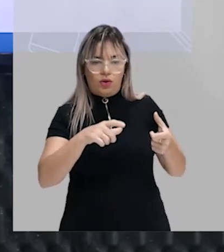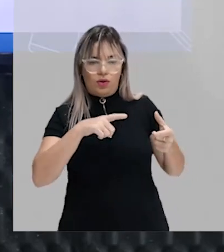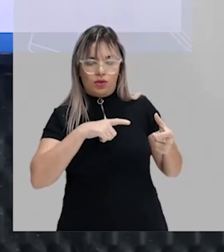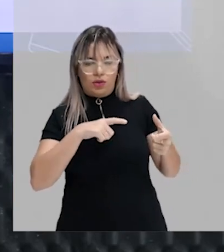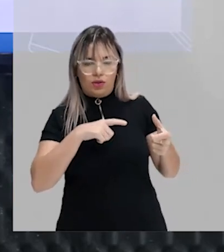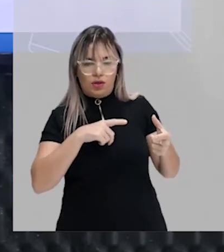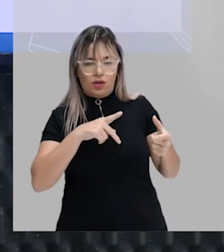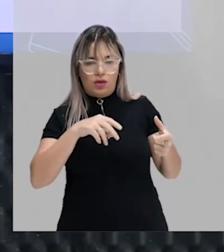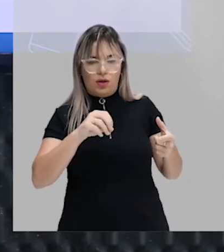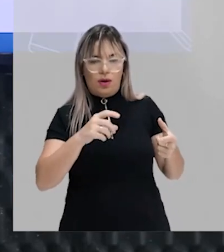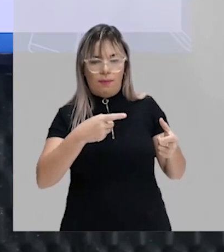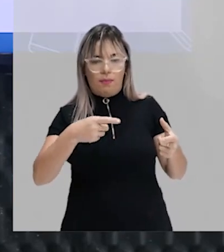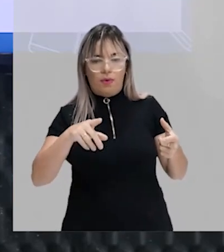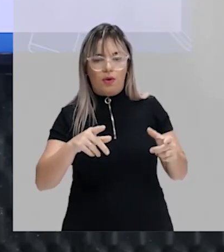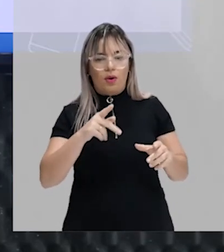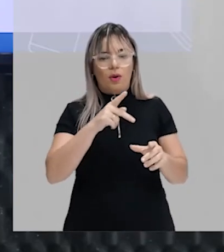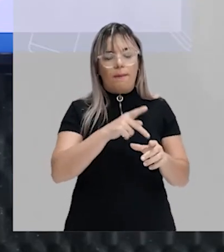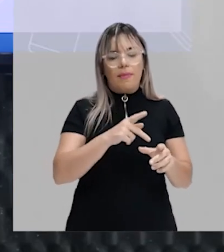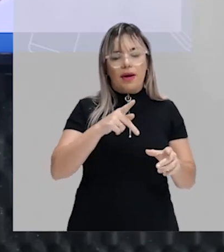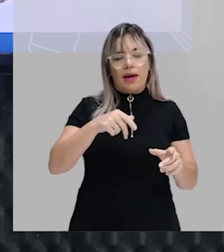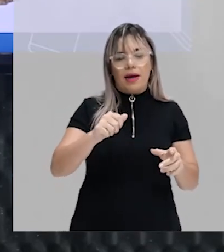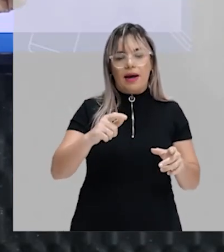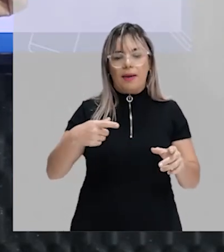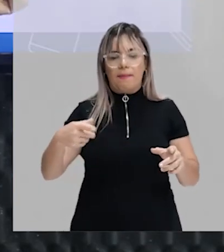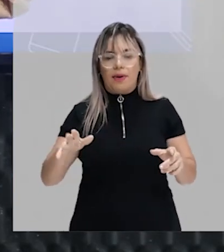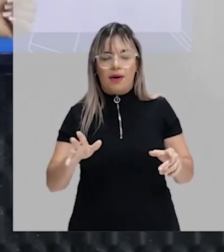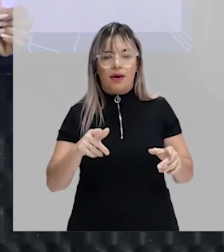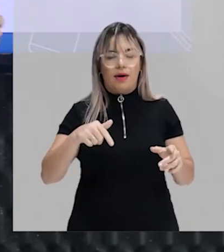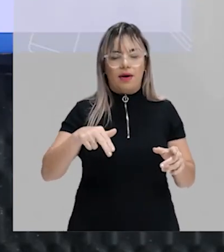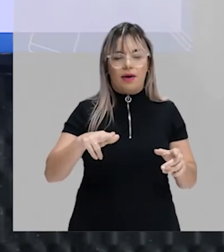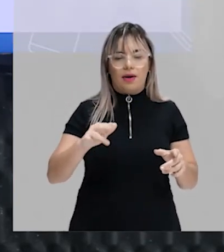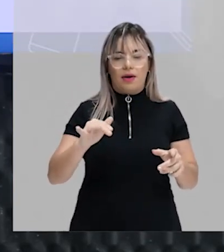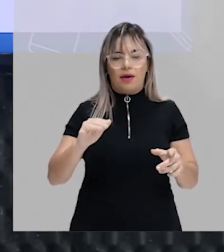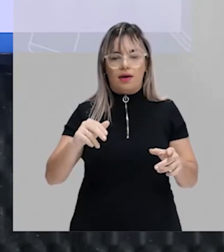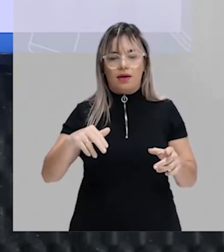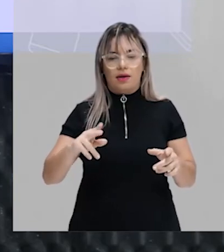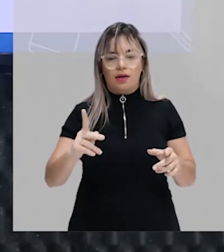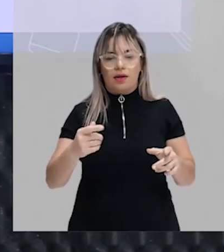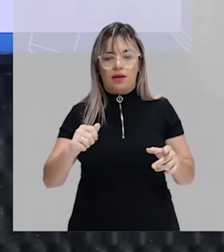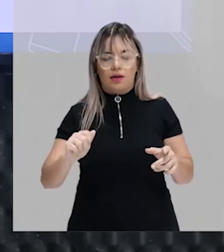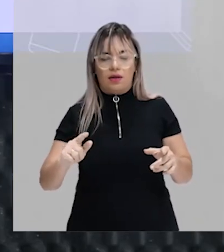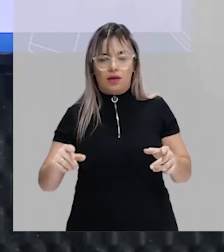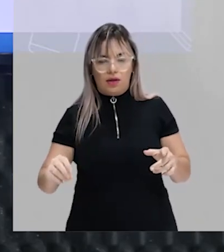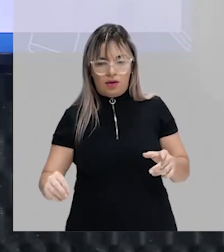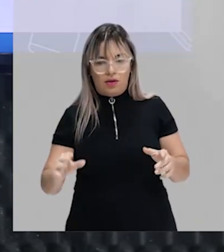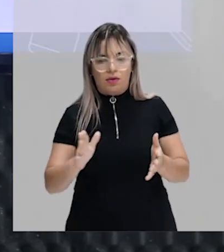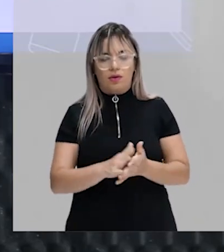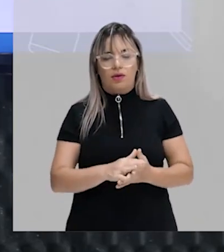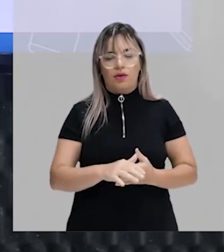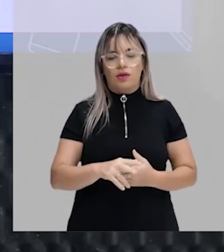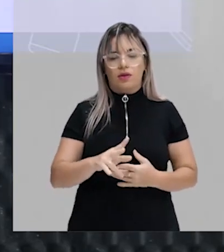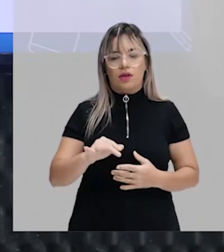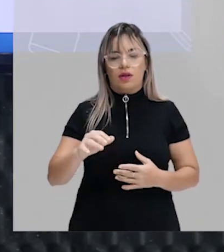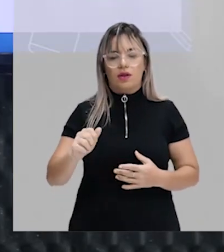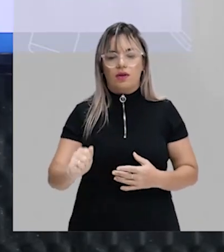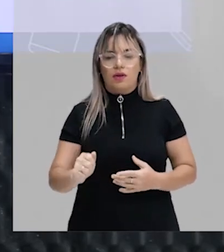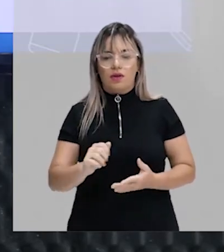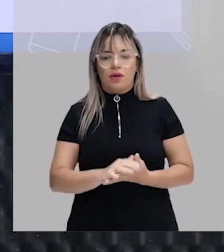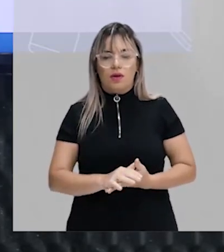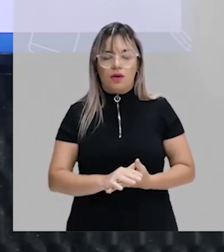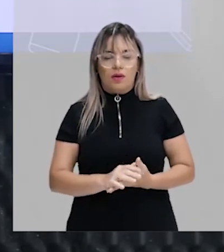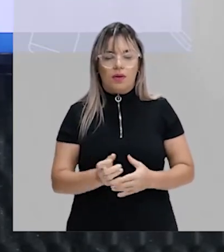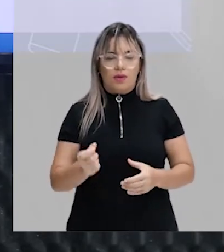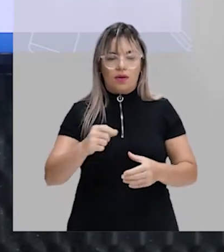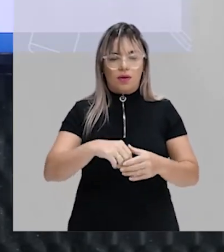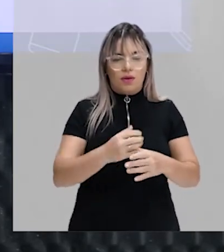pá, quinhão da via. Tal meu meio de plantar. Sem água e sem sombra. Se eu não